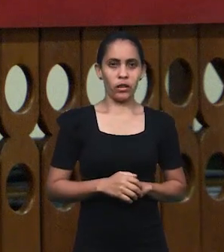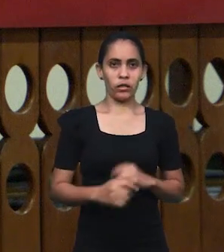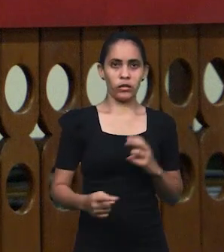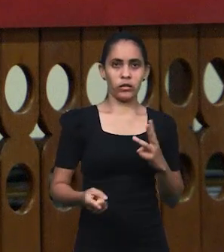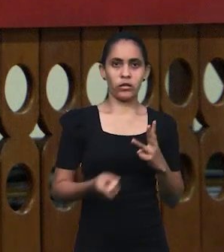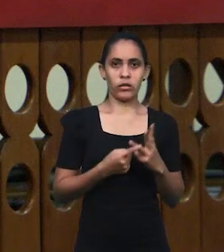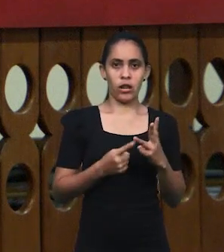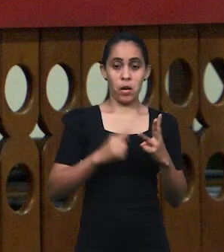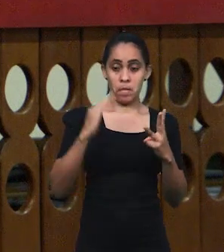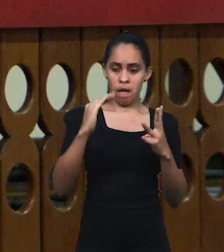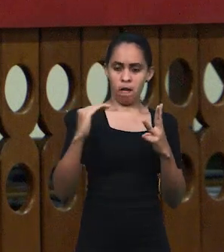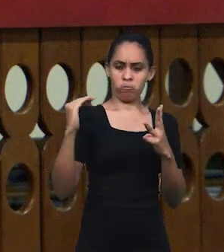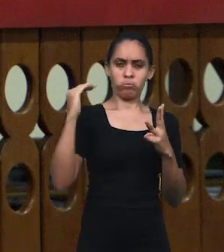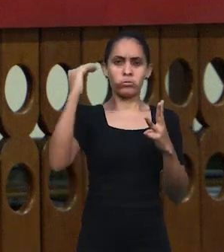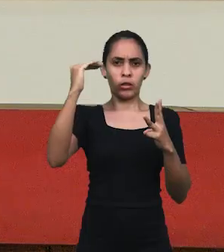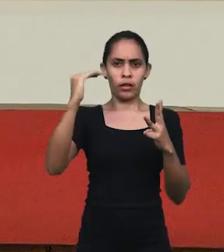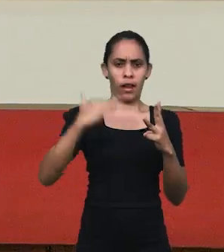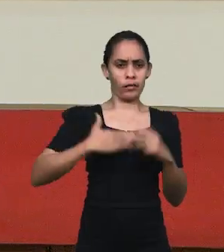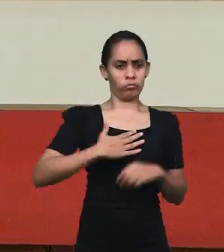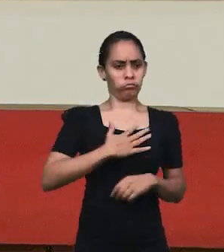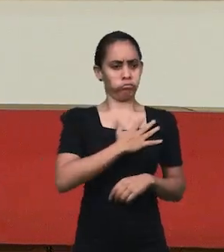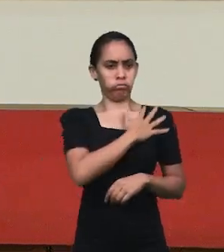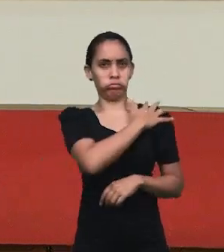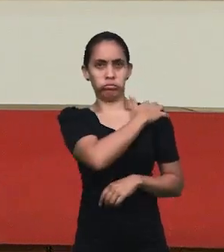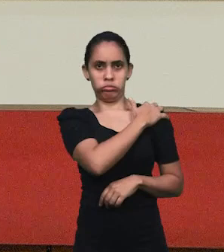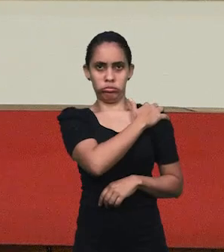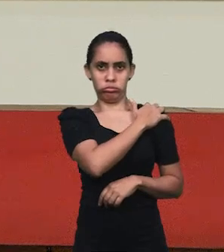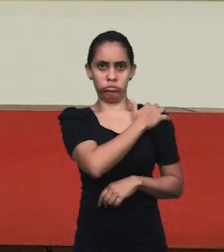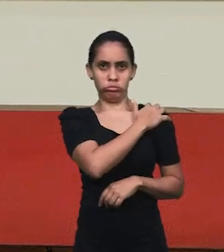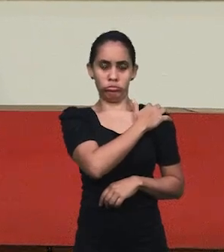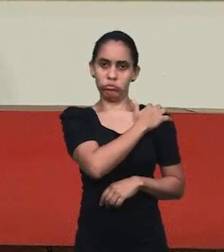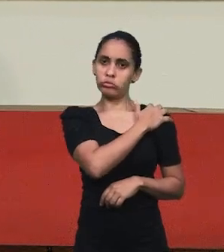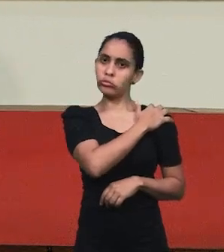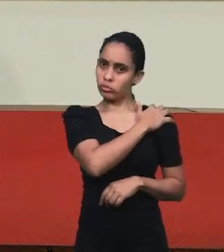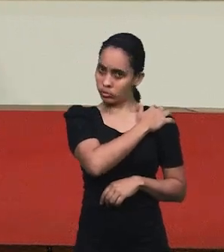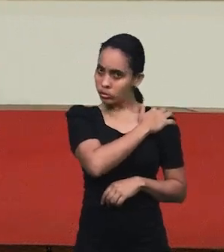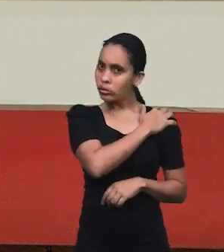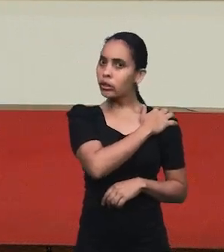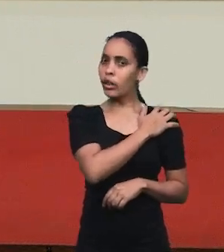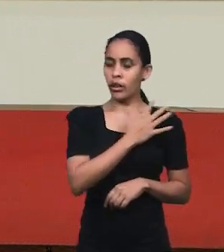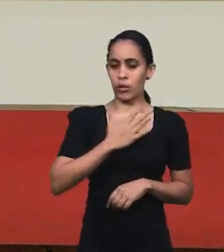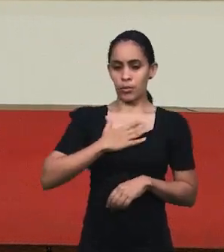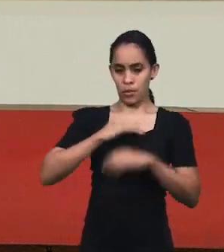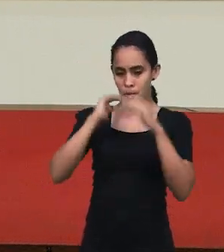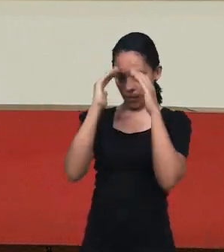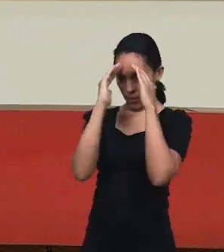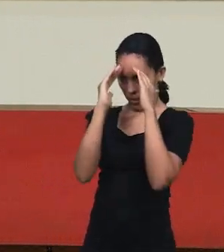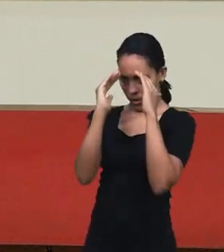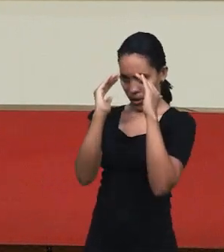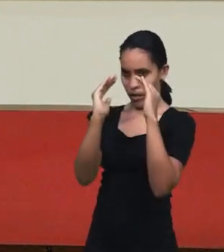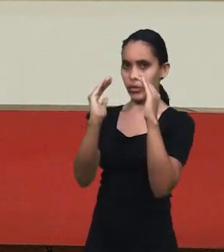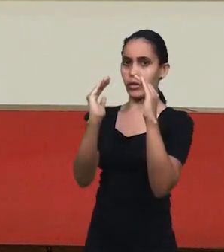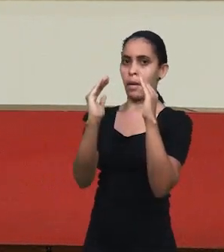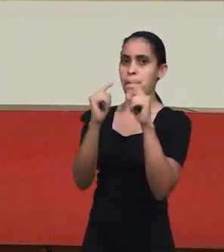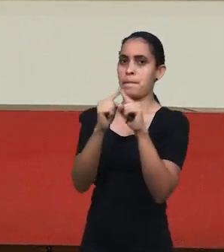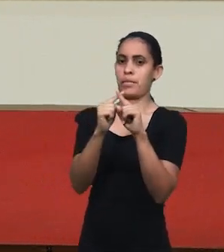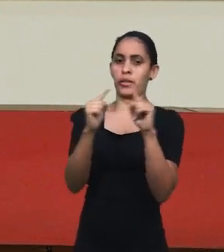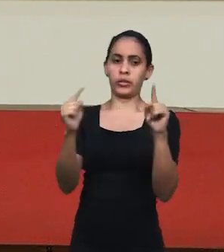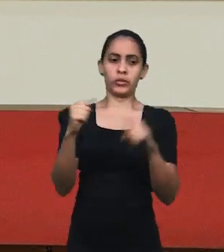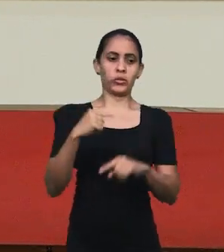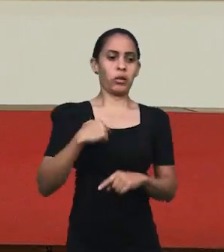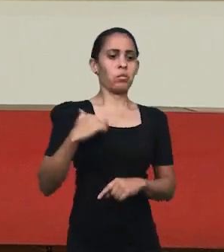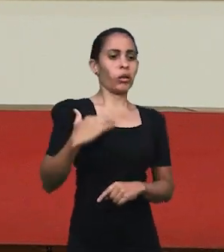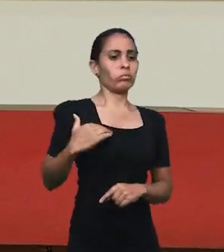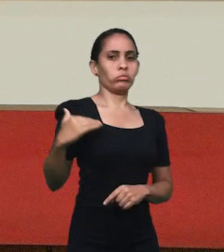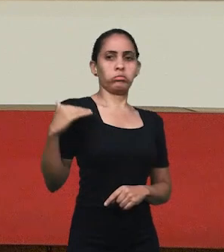falou sobre autoridade e sob autoridade. Eu estou sujeito à autoridade e